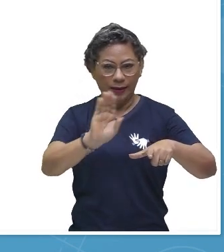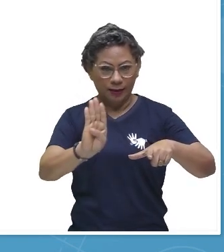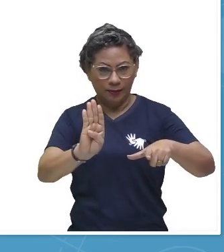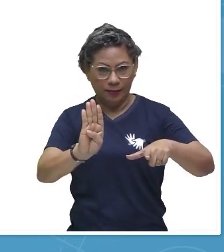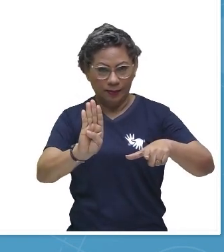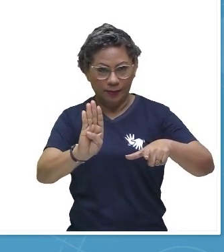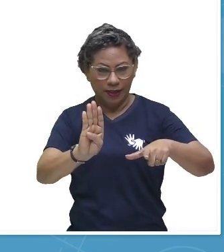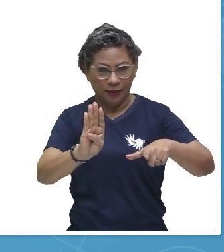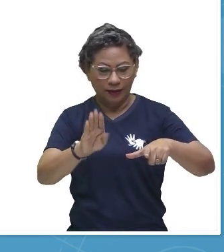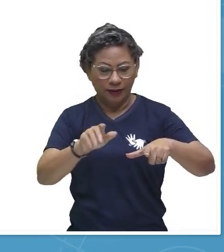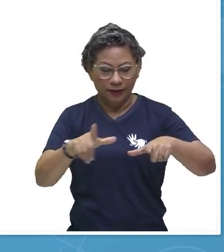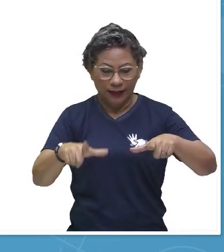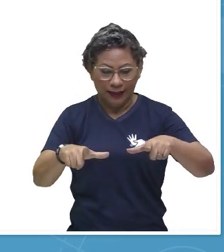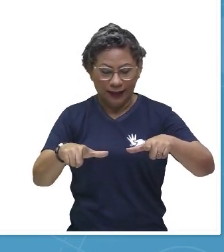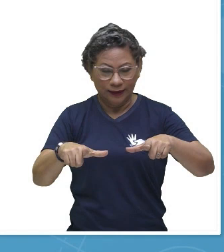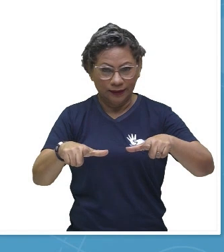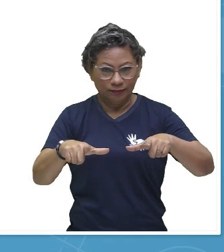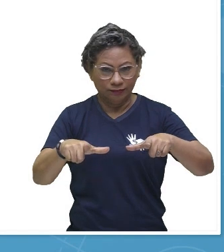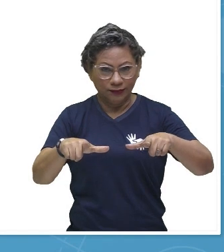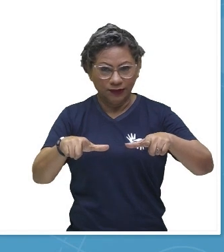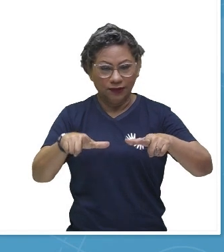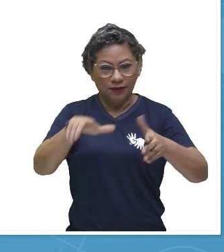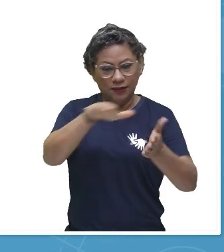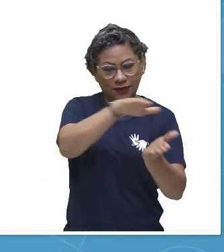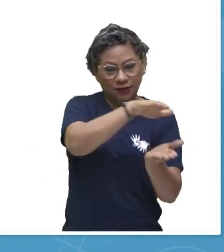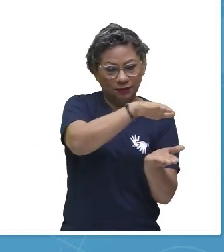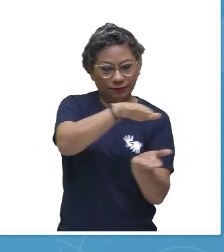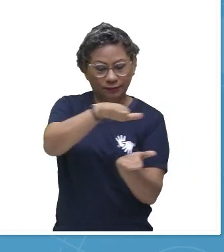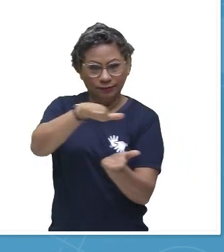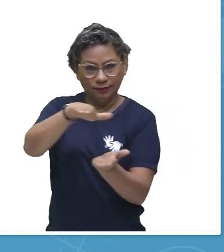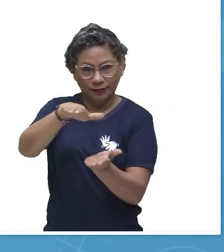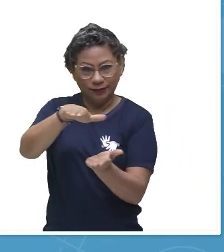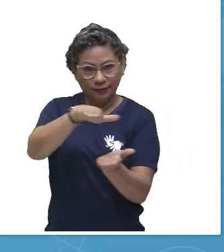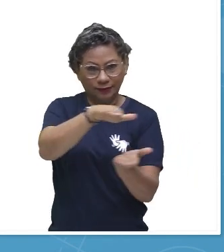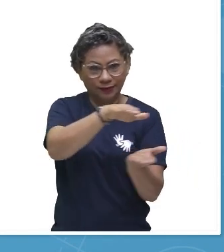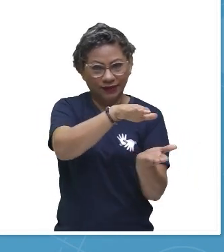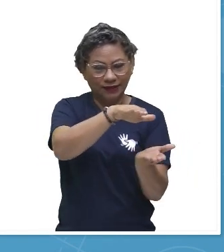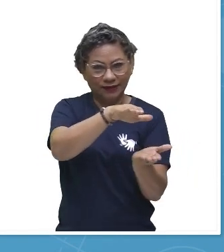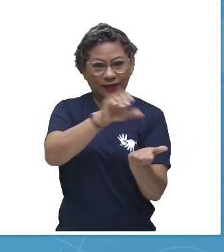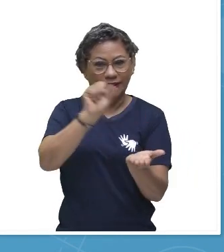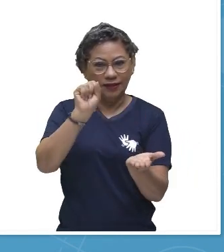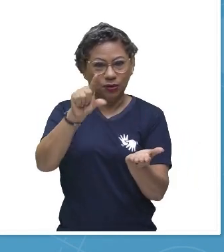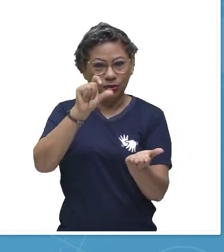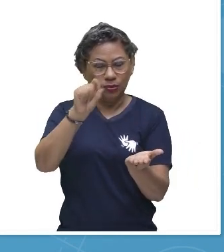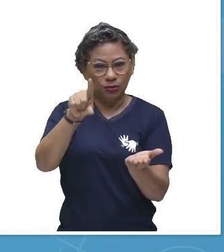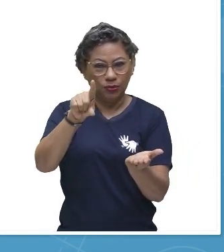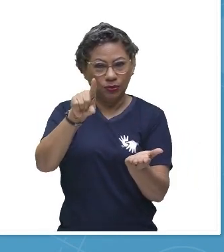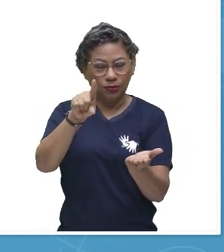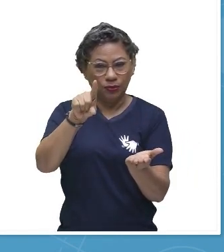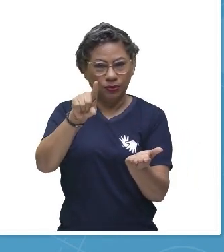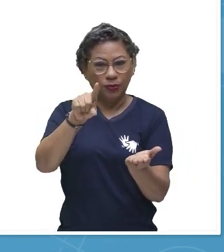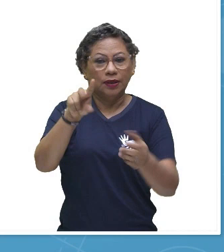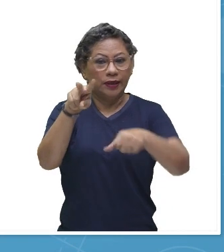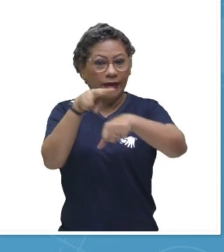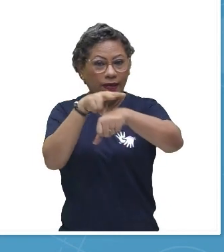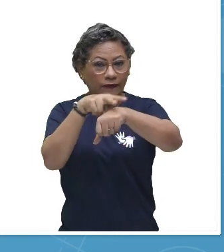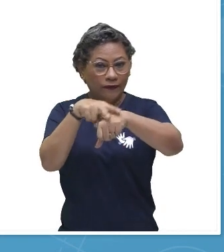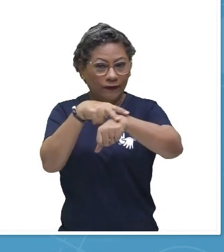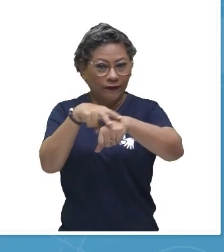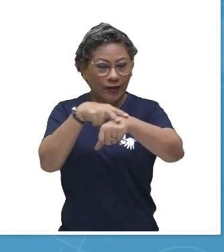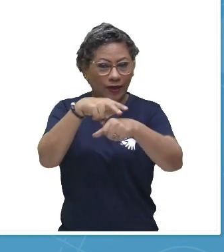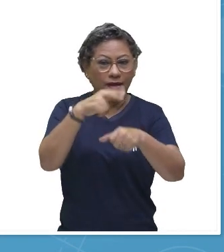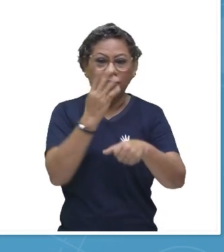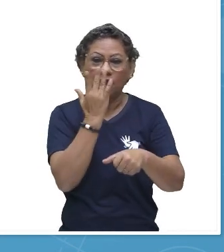A reta A está de azul, a reta B está de verde. Vejam que elas estão nesse plano de cima